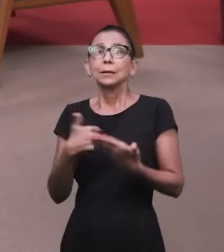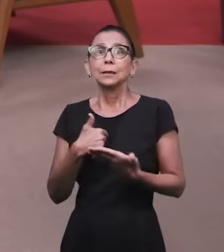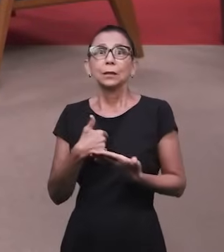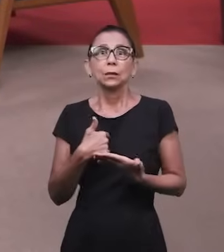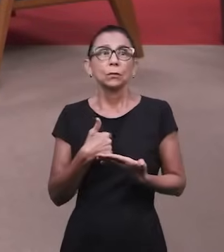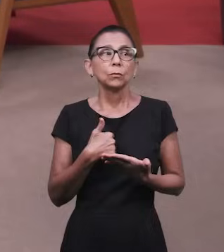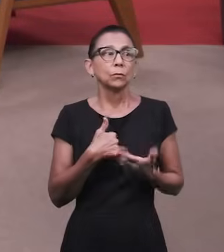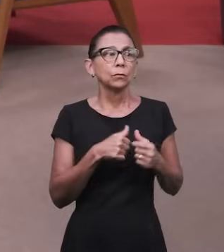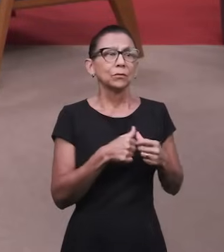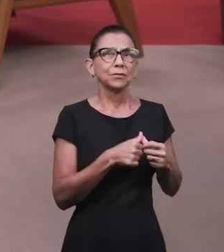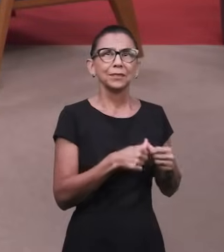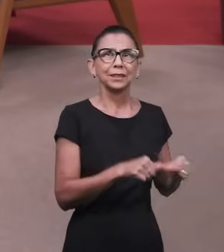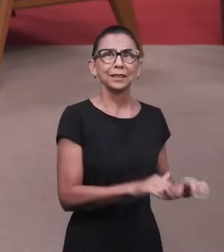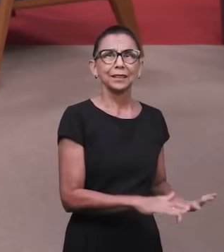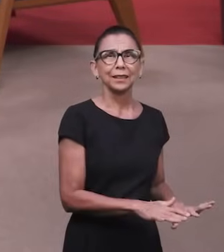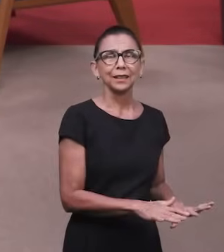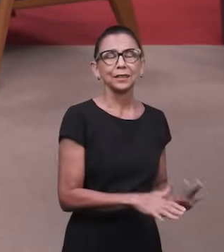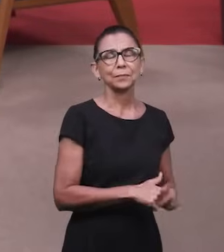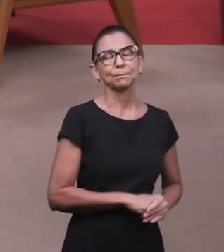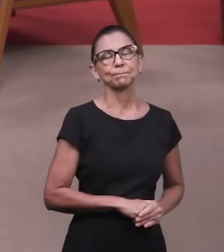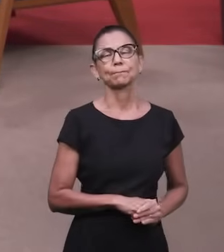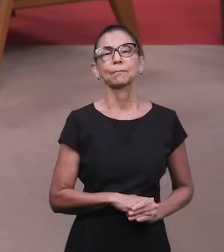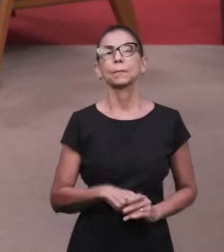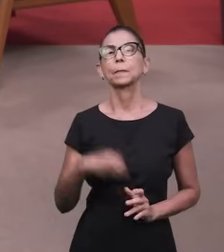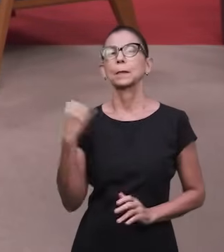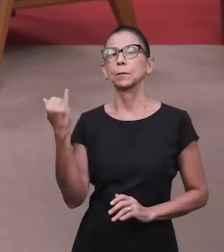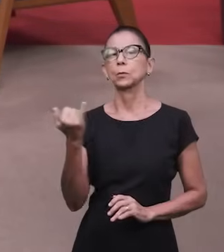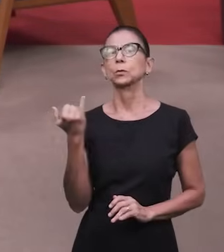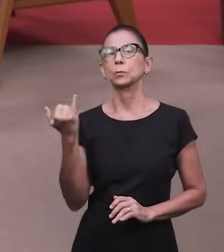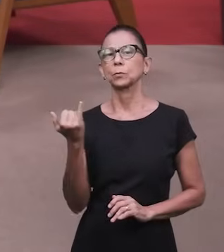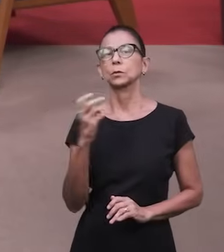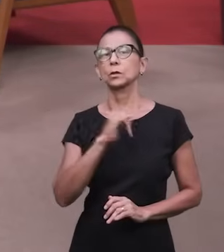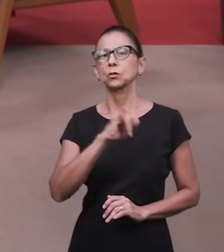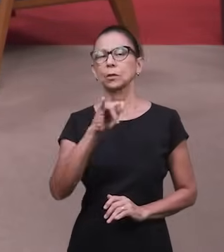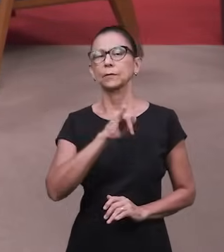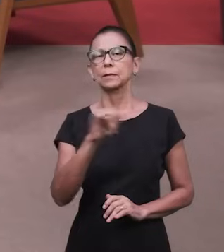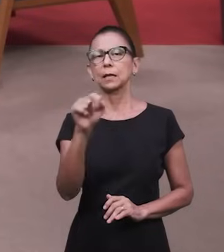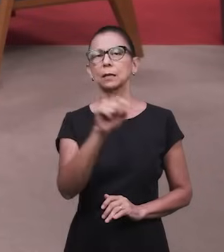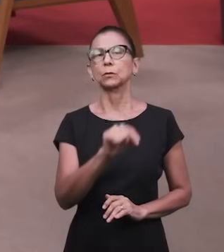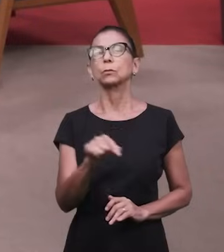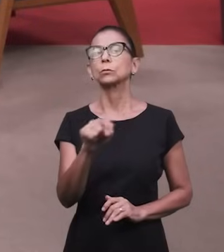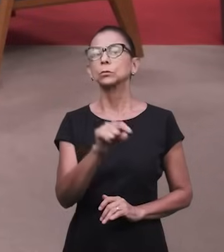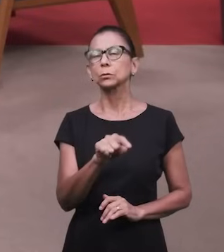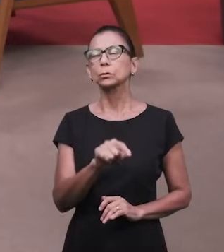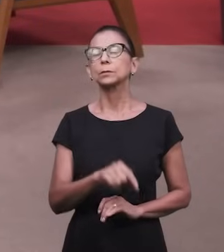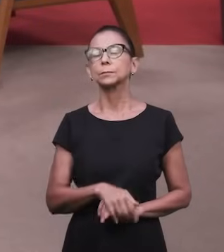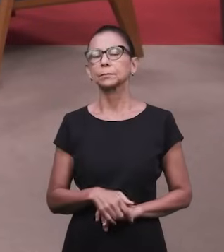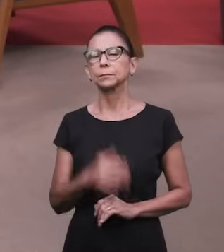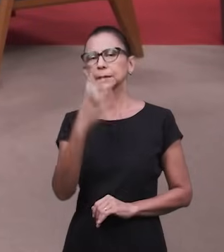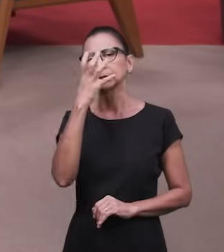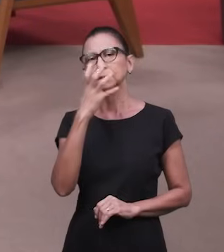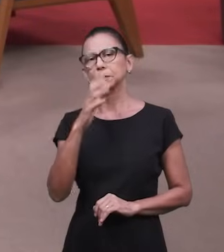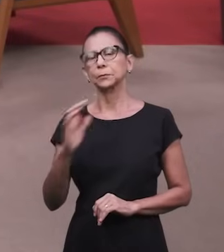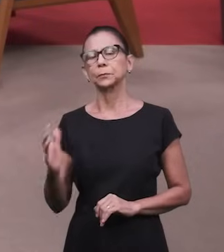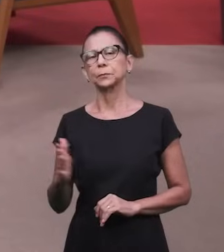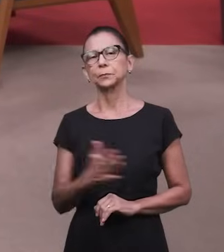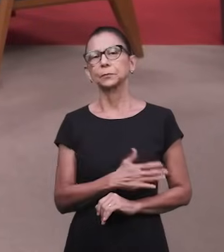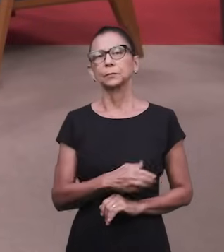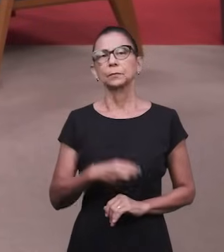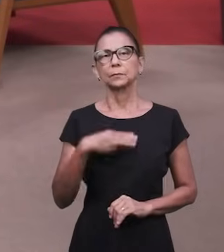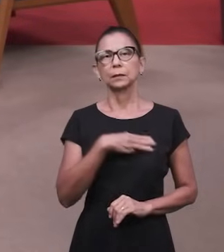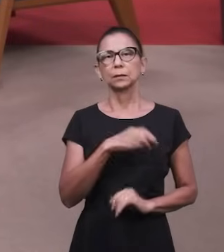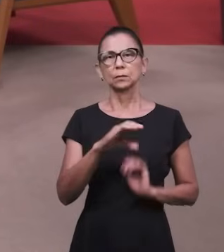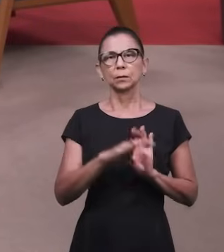pessoas. Eu vou ler um texto no Evangelho de Mateus, Mateus capítulo 25, verso 41, que também reforça isso que